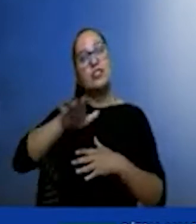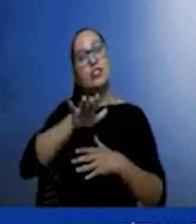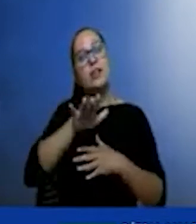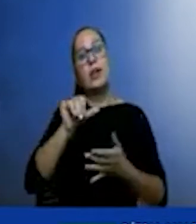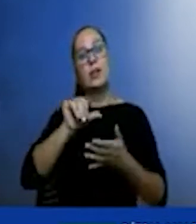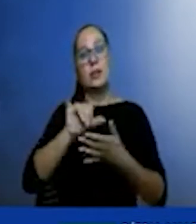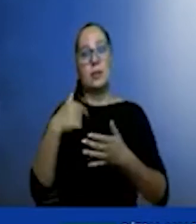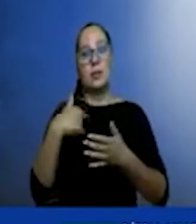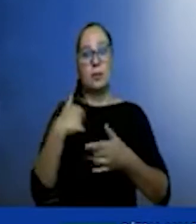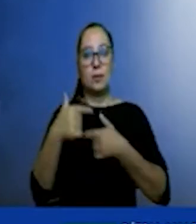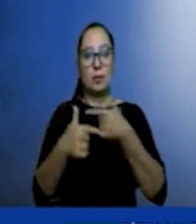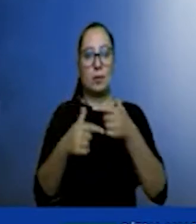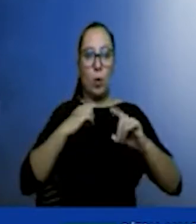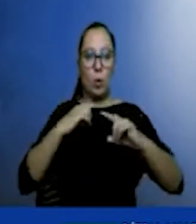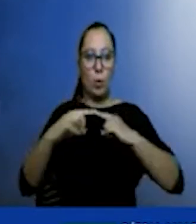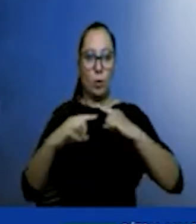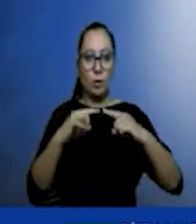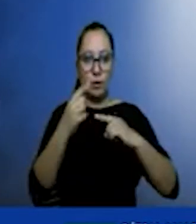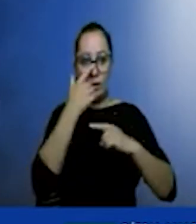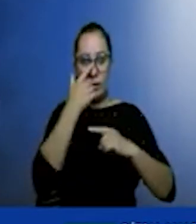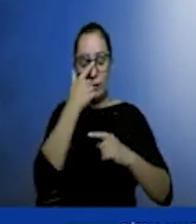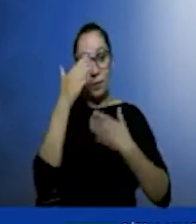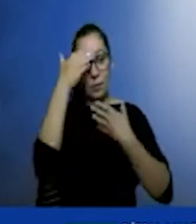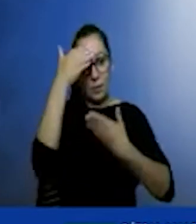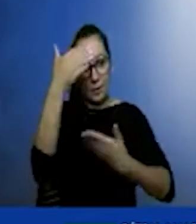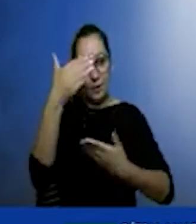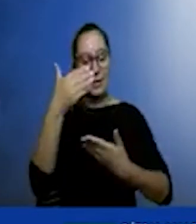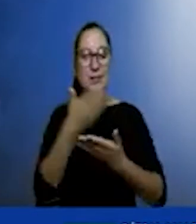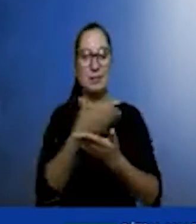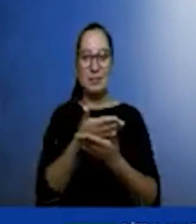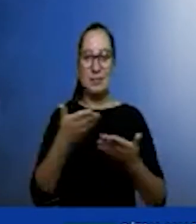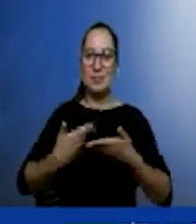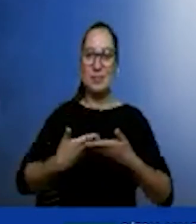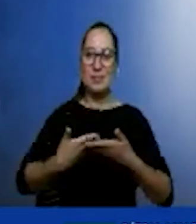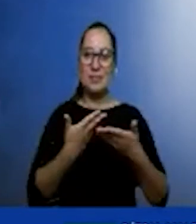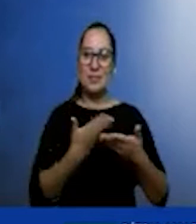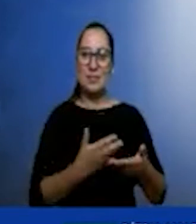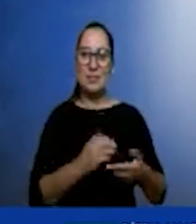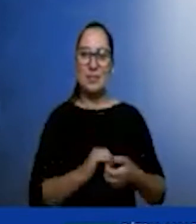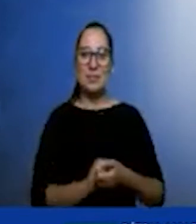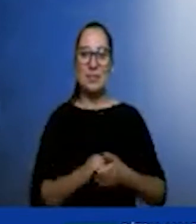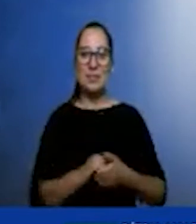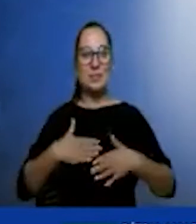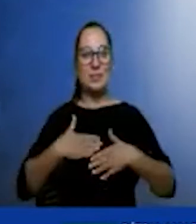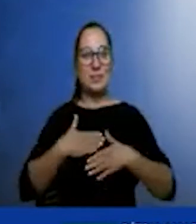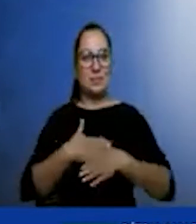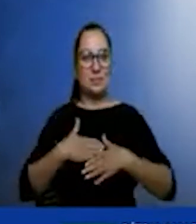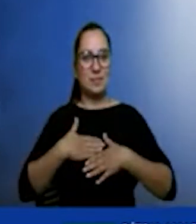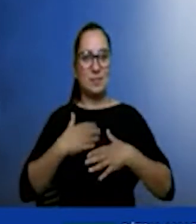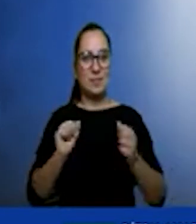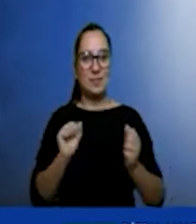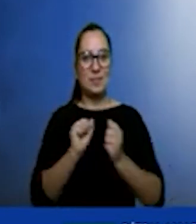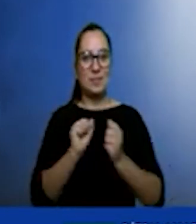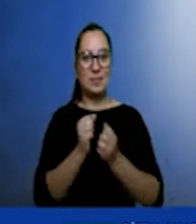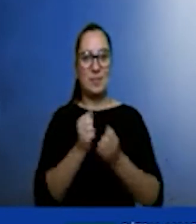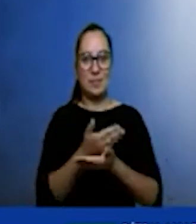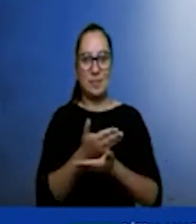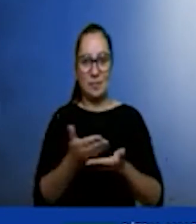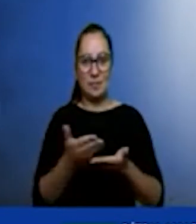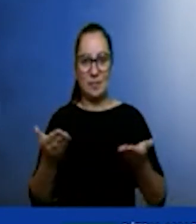que eu coordeno, né? Primeiro, eu gostaria de agradecer, Davi, pelo convite. É um prazer aqui estar com você aqui